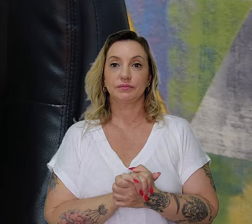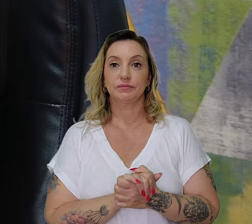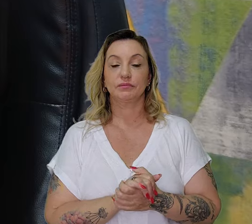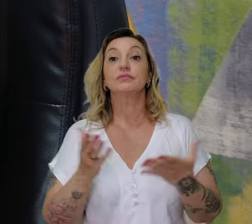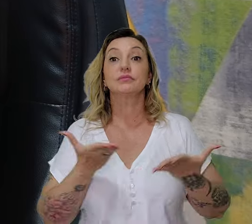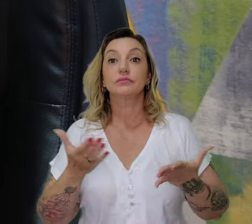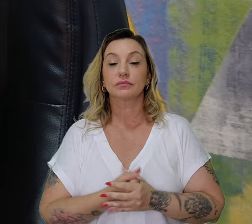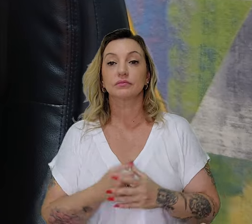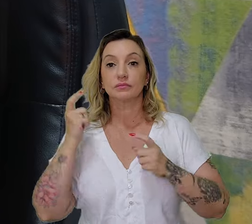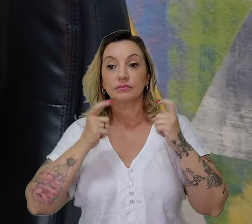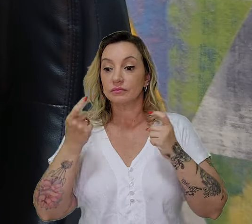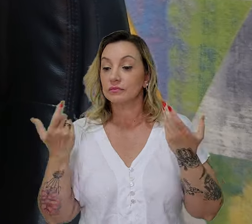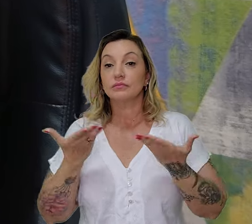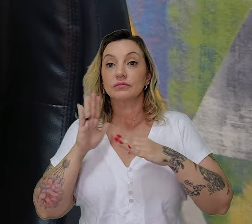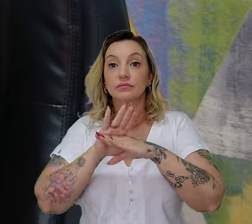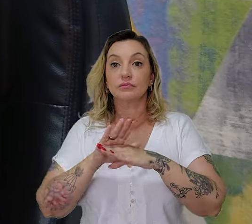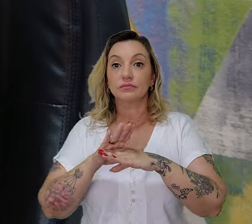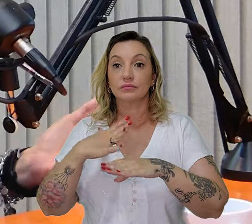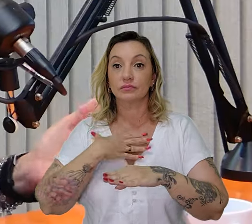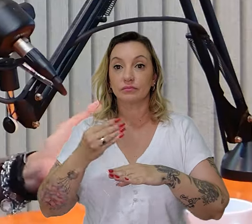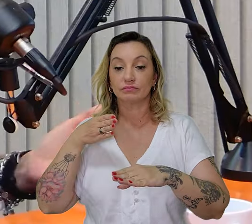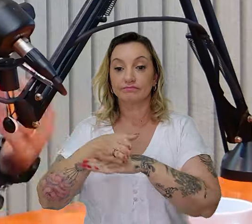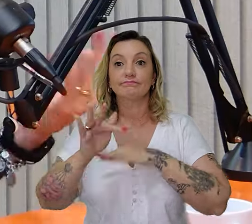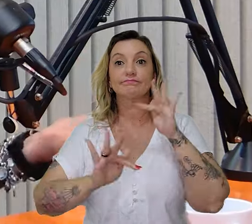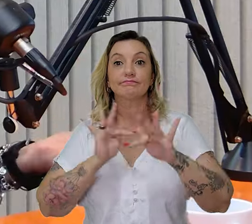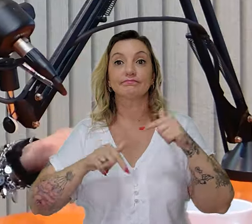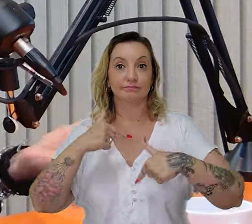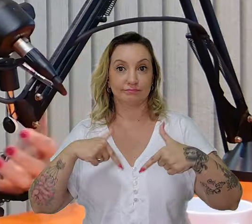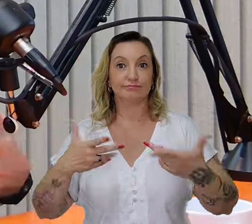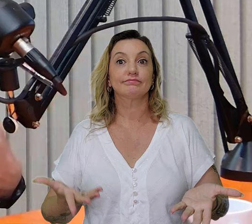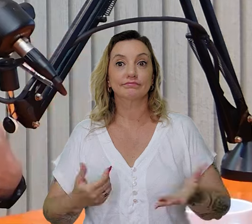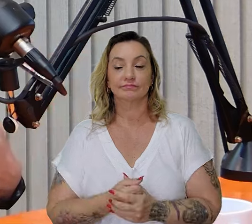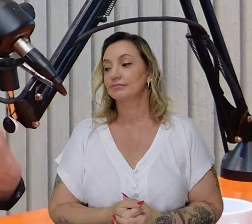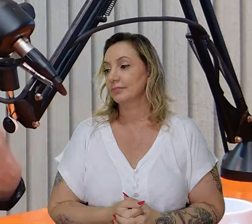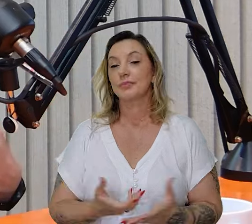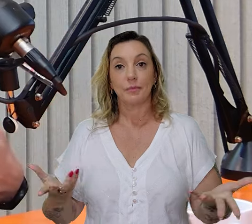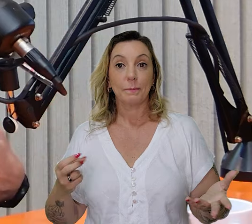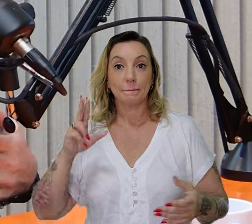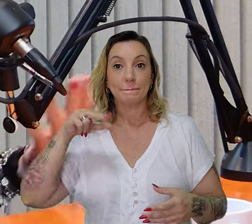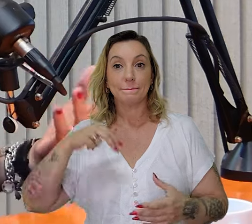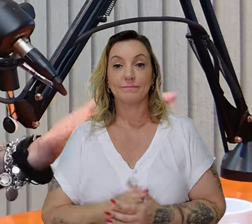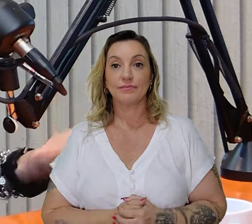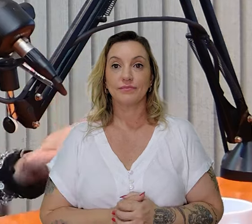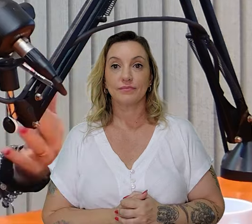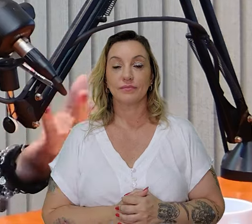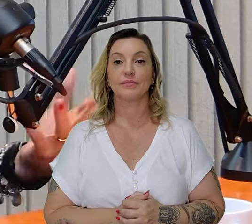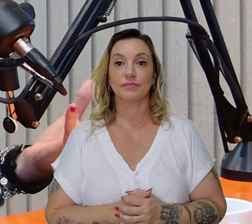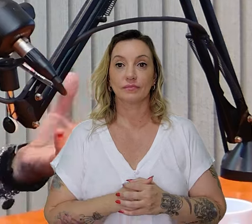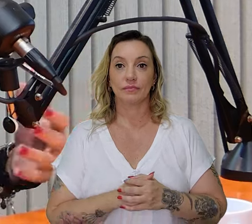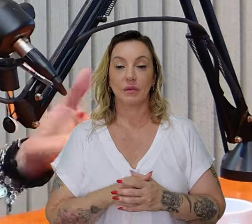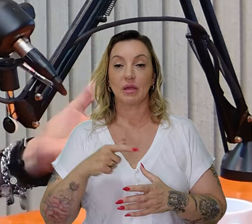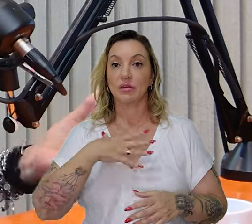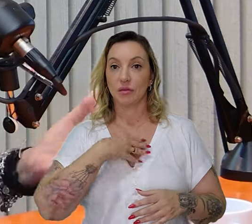meu filho a entrar no mercado de trabalho né com Nossa imagina e a sua seu filho sua filha né